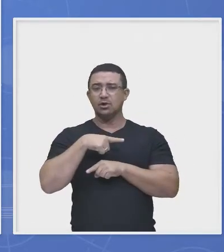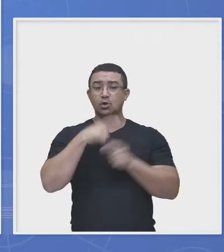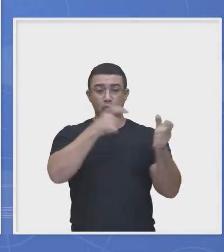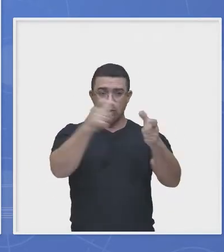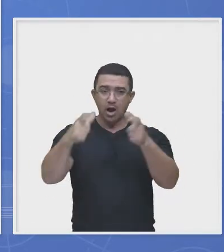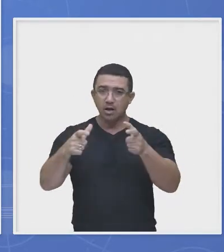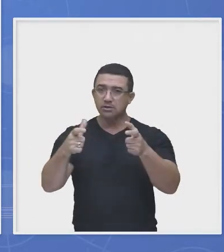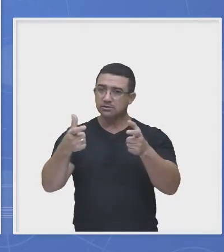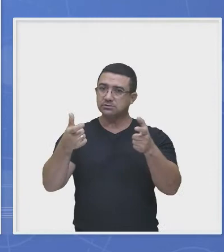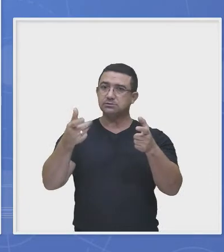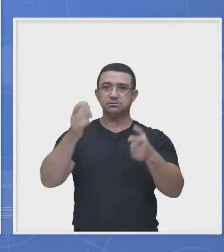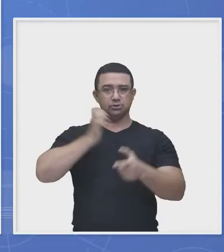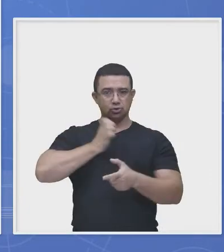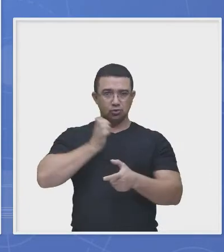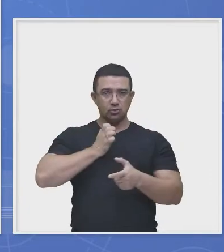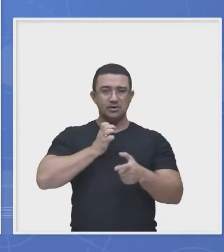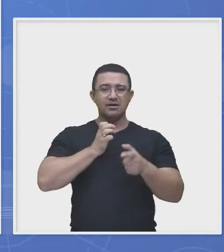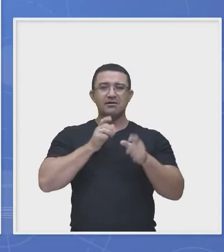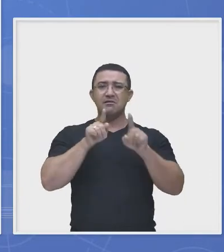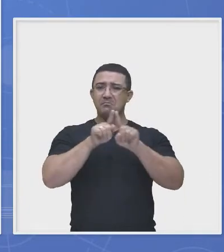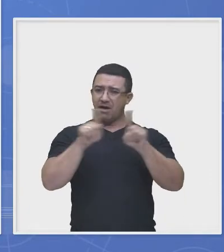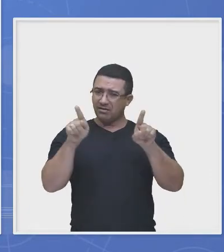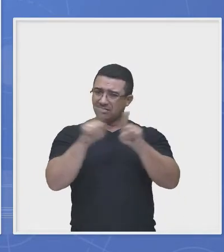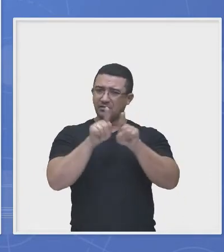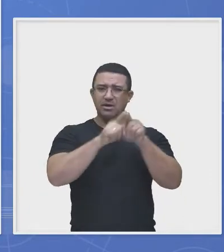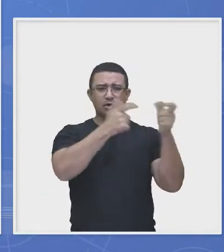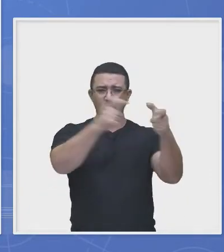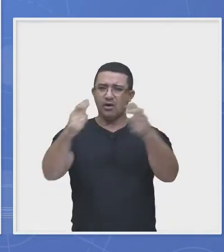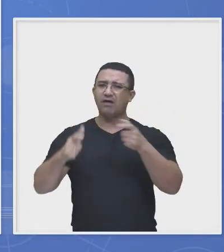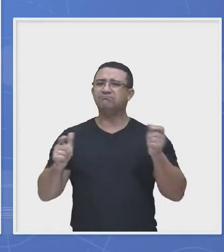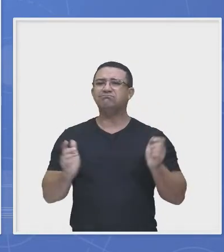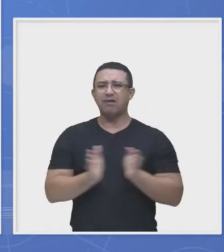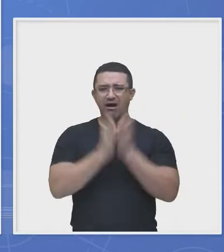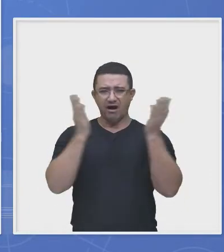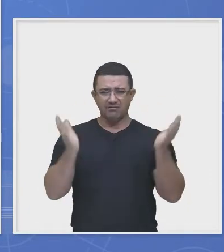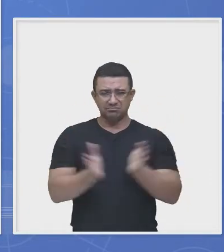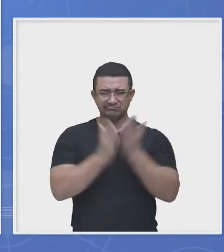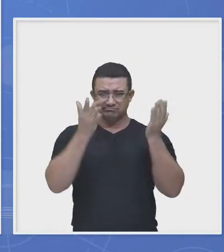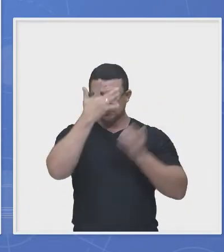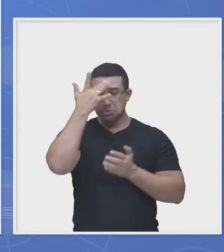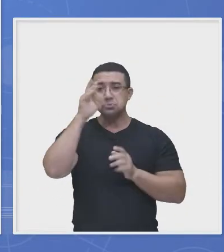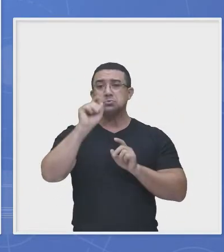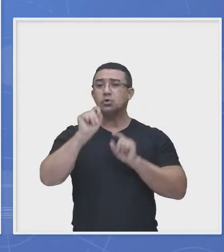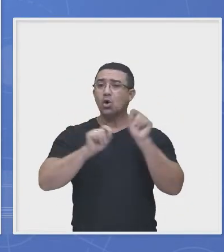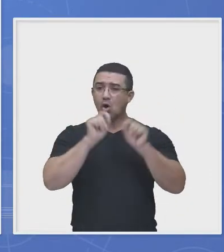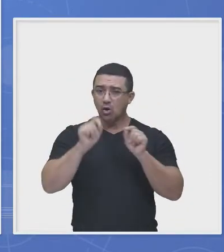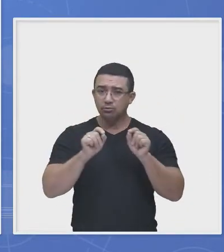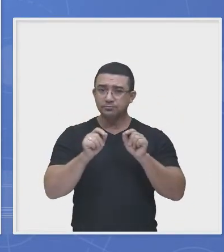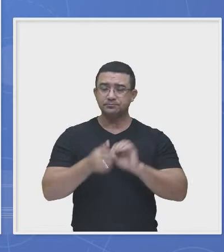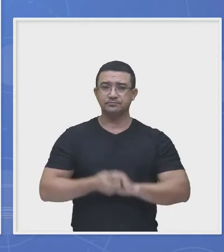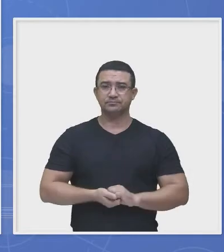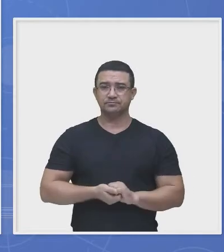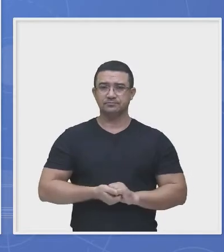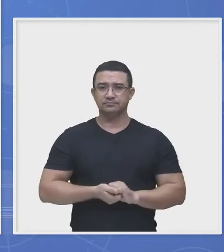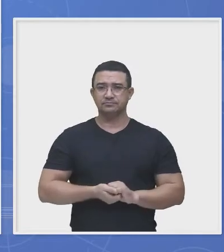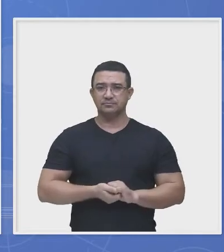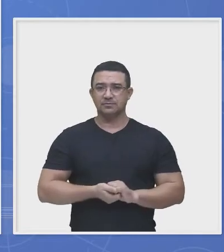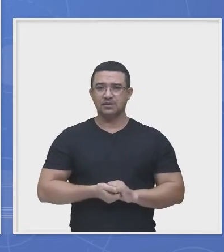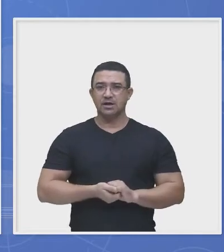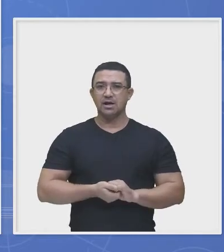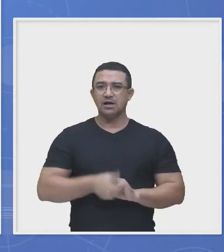riqueza, mas também tínhamos um cenário de pobreza. E que cenário era esse? Exatamente na figura